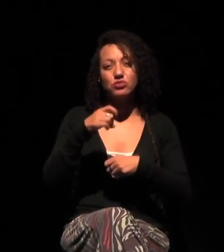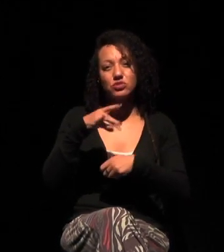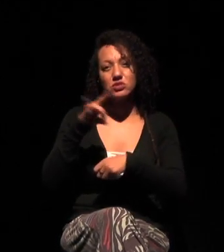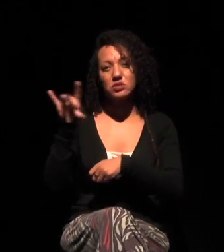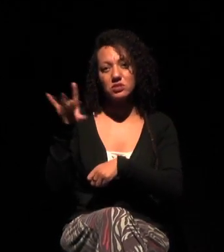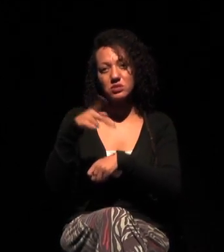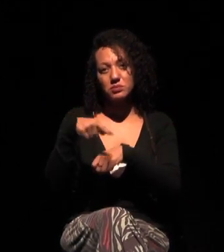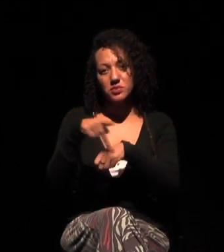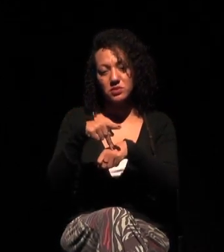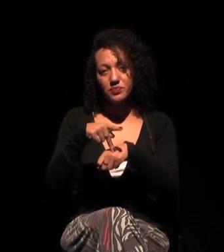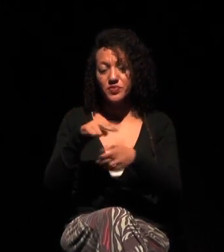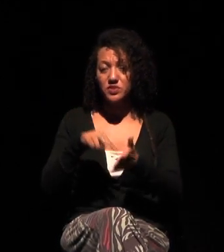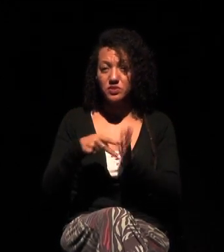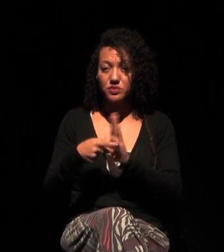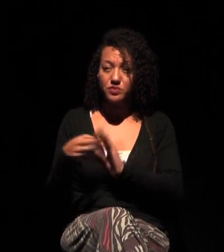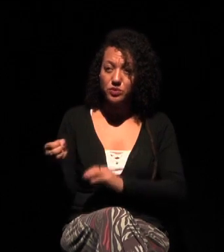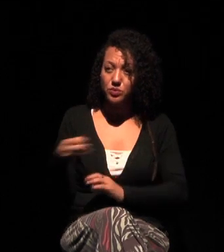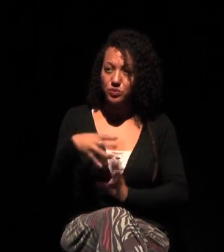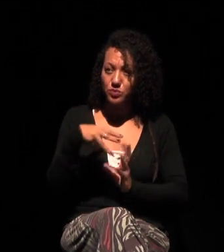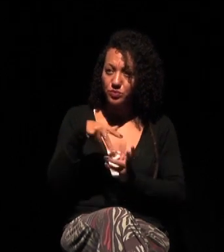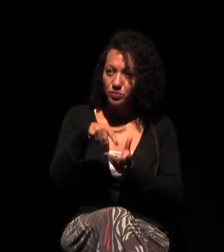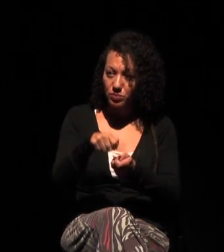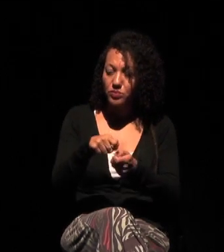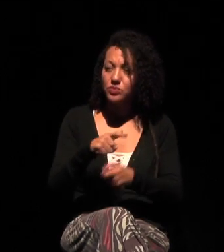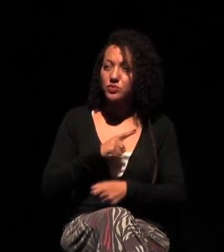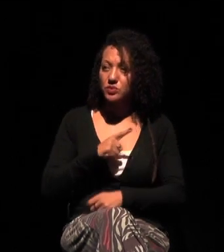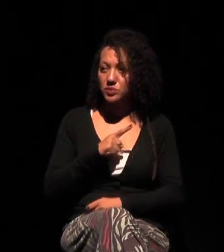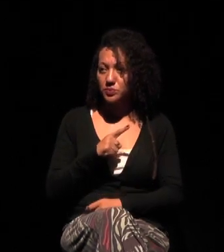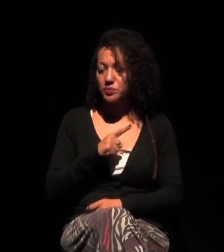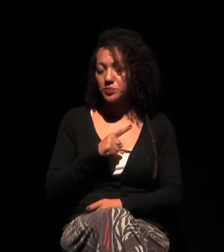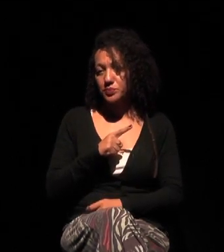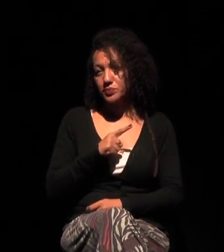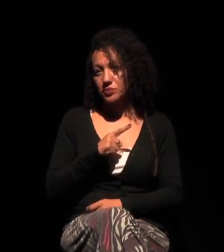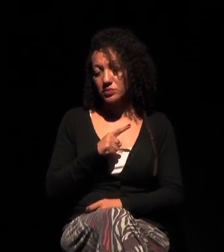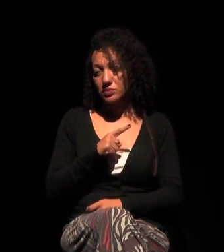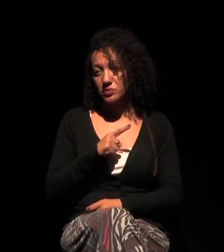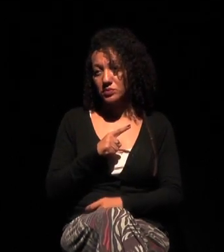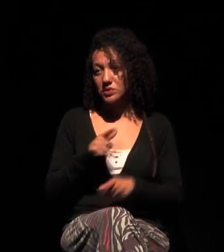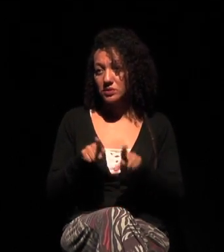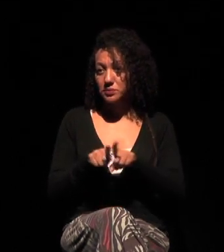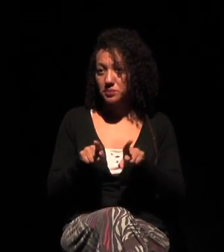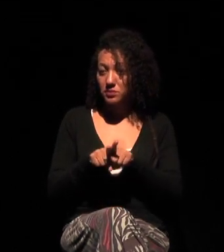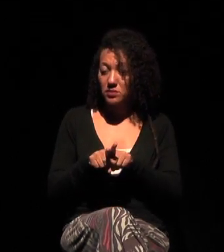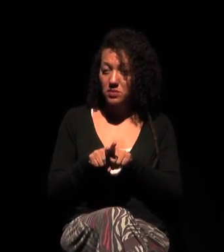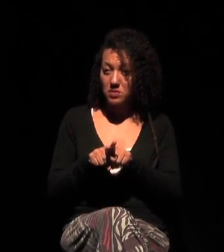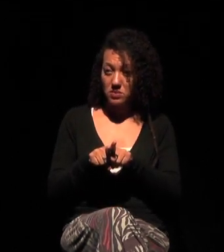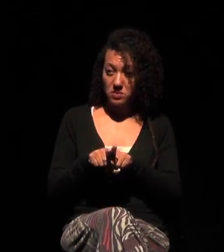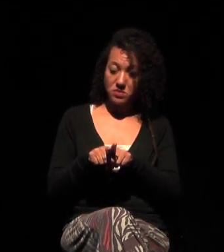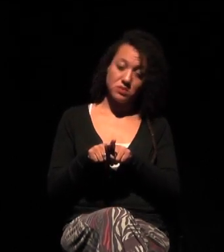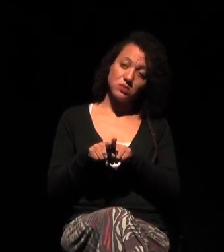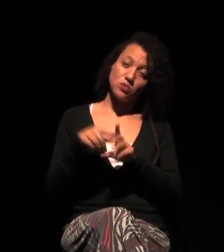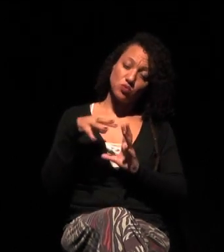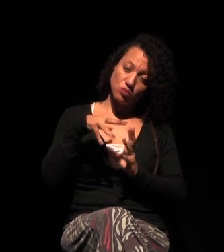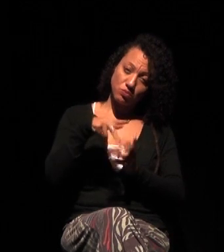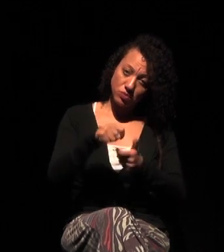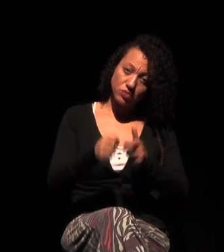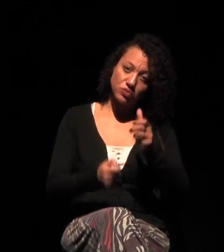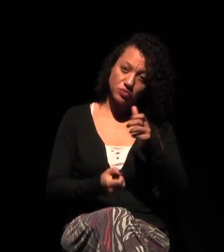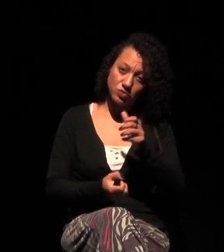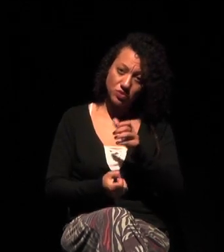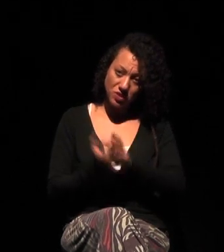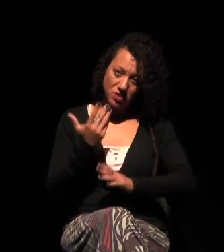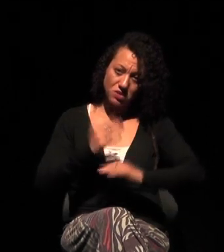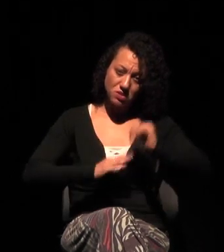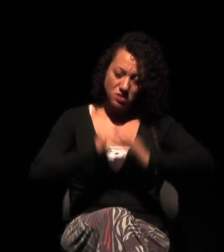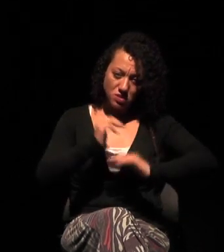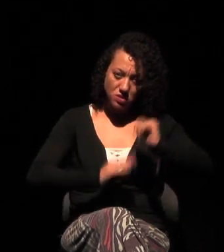um novo mundo é que temos é é um duo onde globalmente tem produzido muito mais